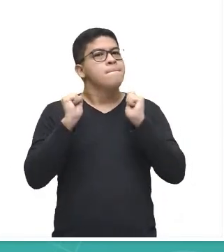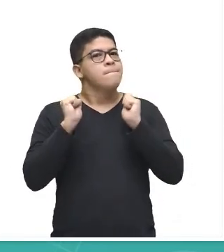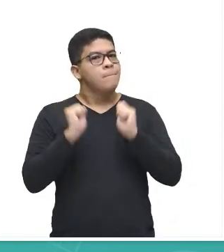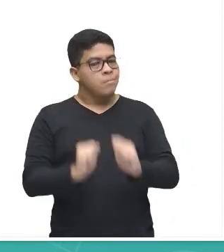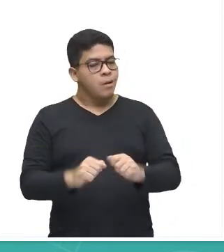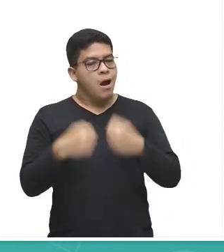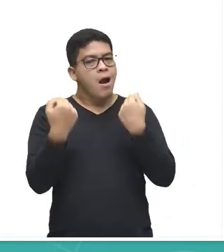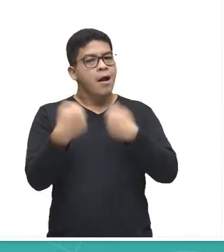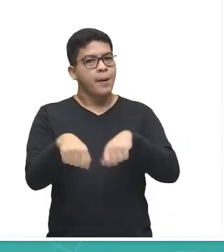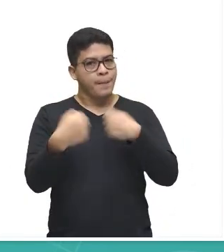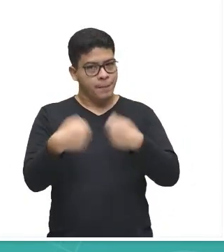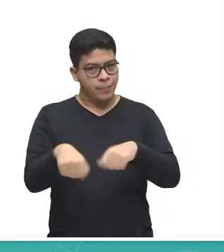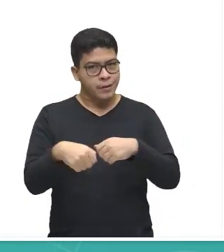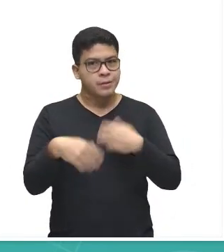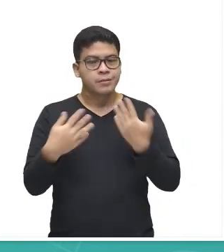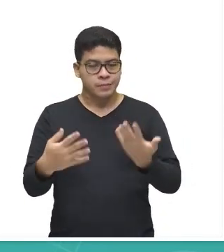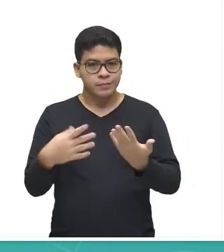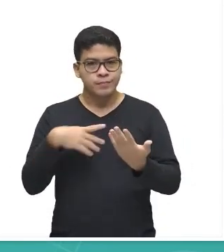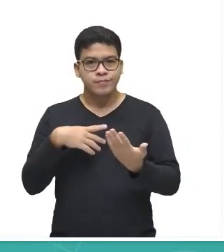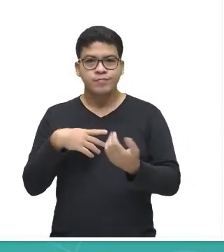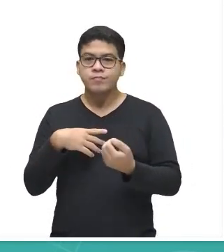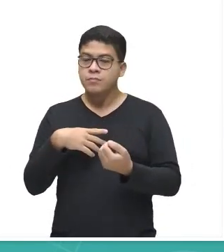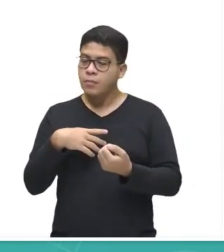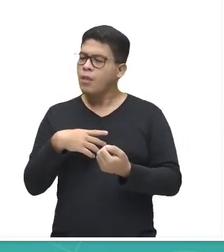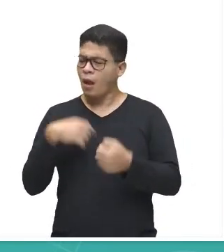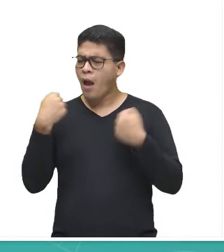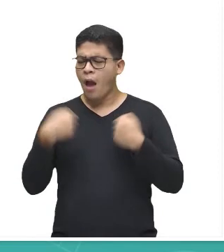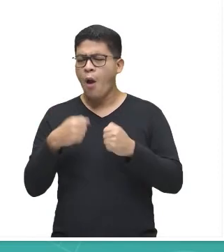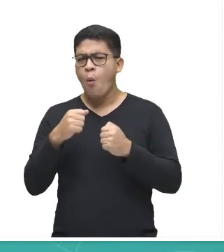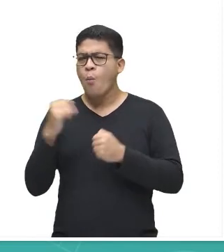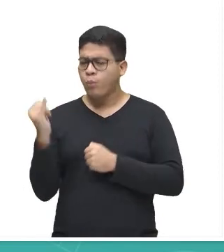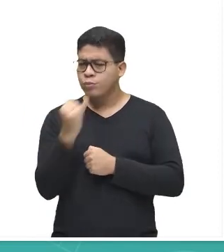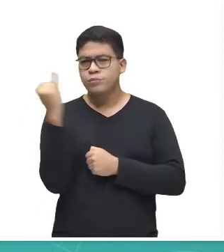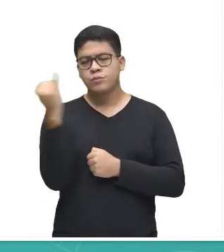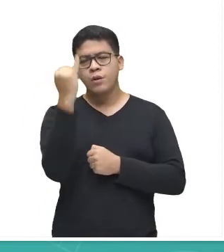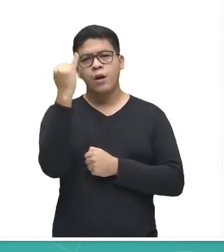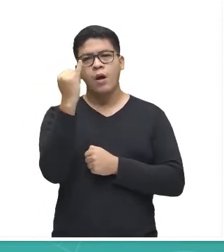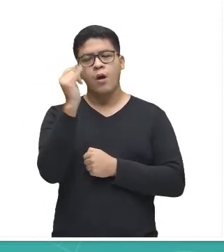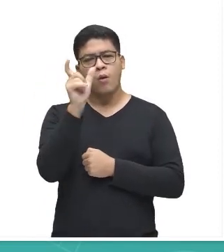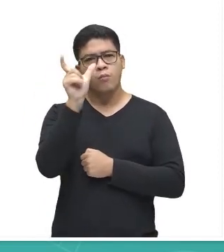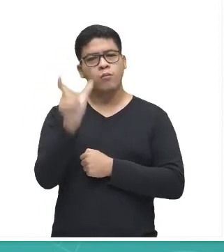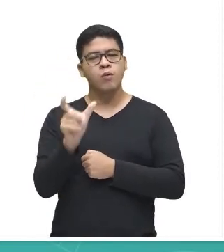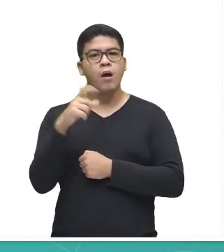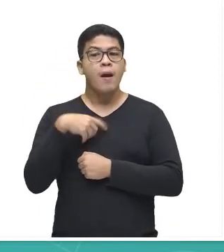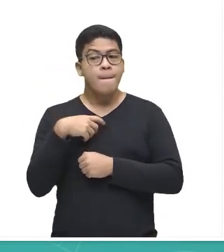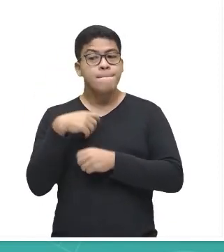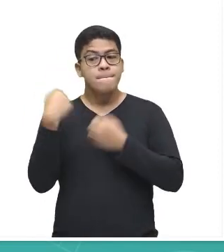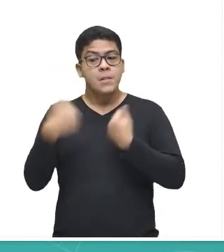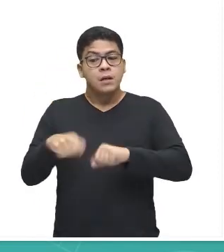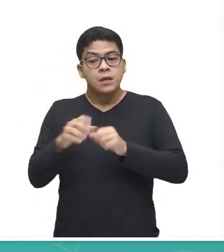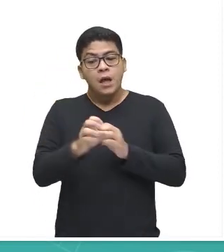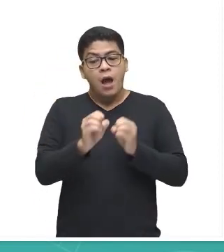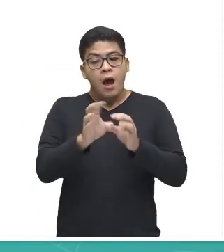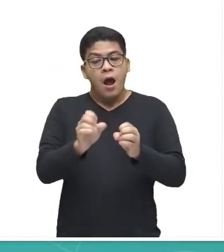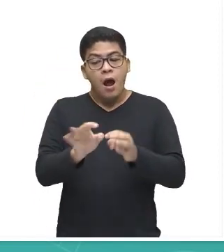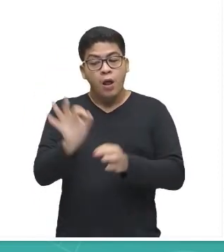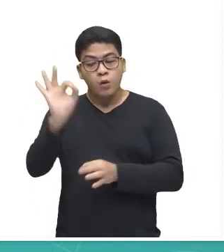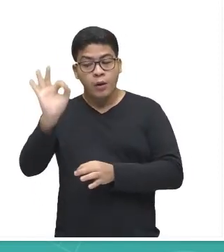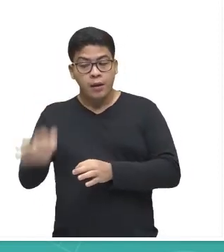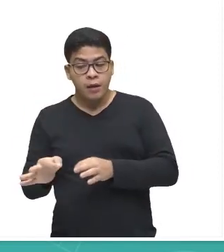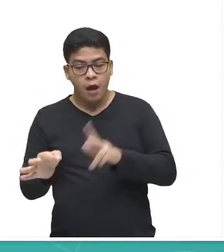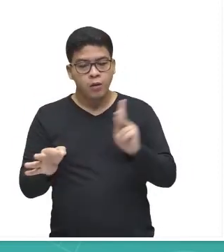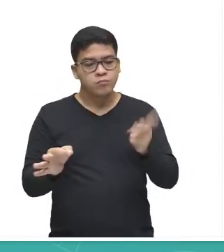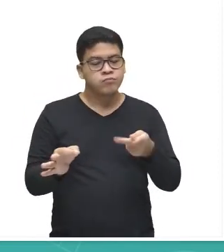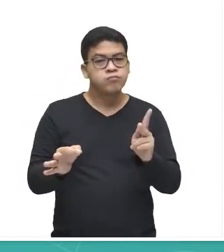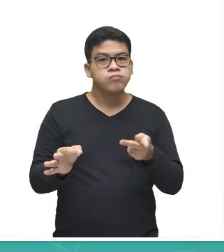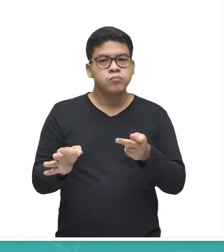você citou um ponto muito importante, viu, Raimundo? Realmente ensinar o que é certo, o que é errado, o